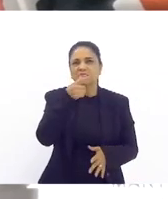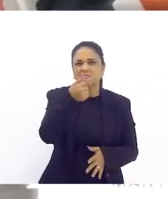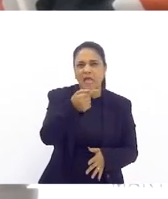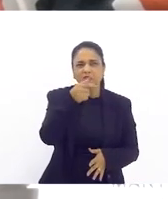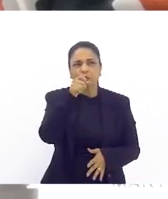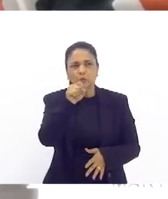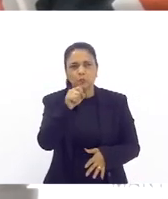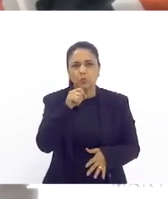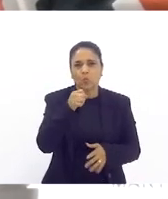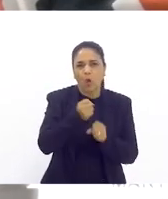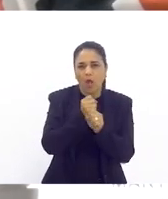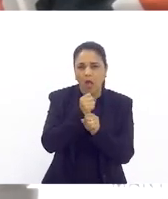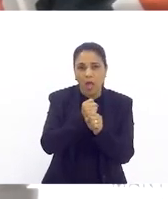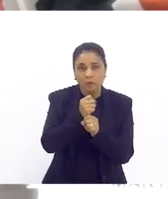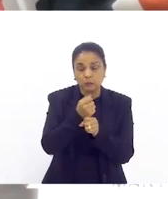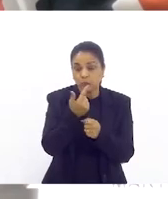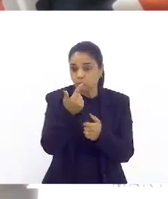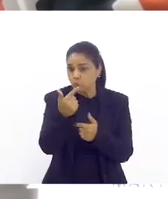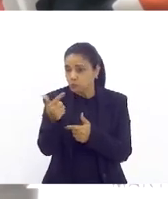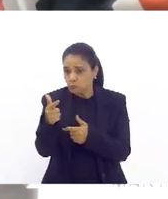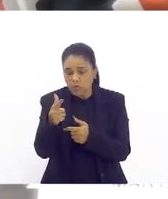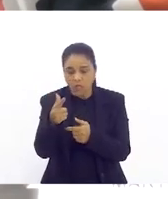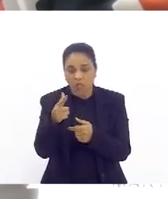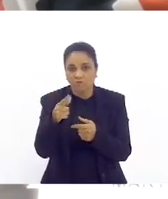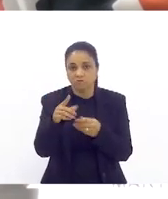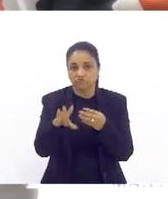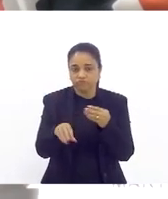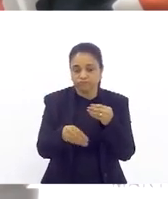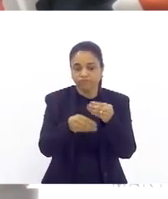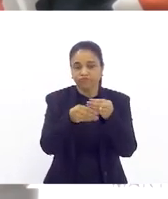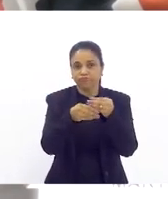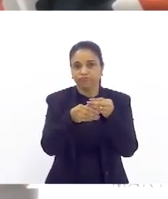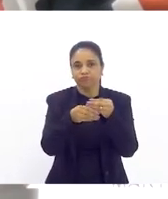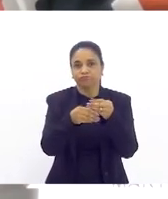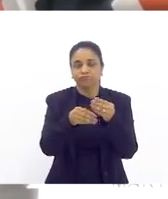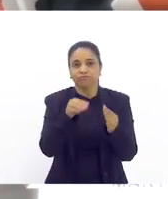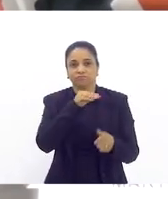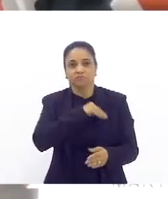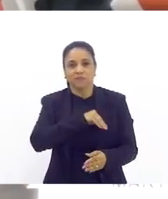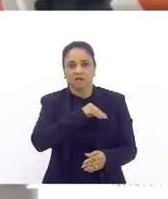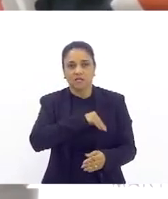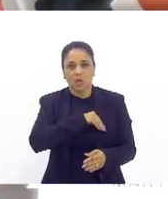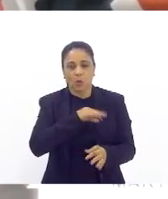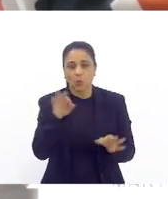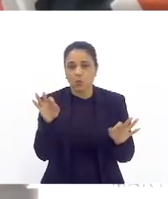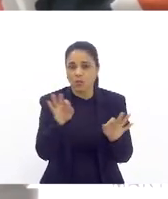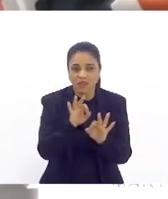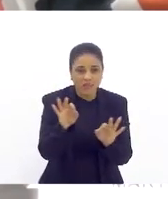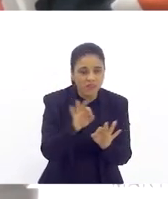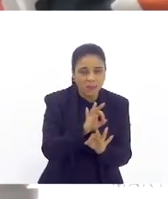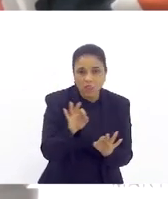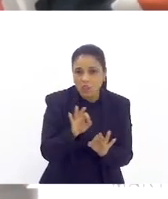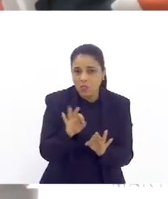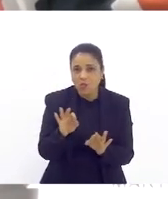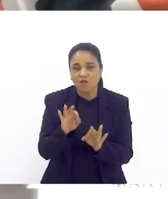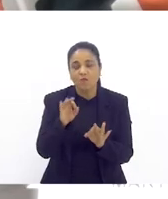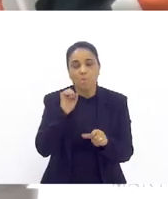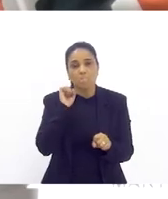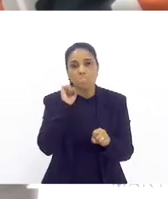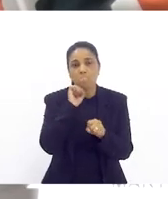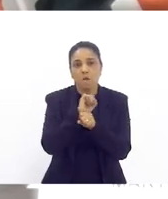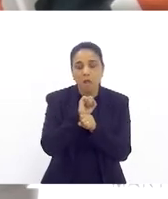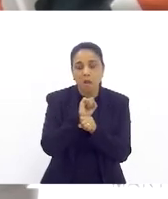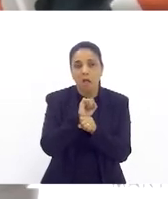não houve recomposição salarial de nenhuma categoria desse estado nenhuma a gente ficou absolutamente estagnados